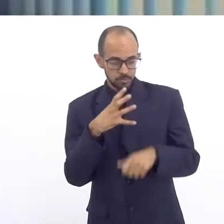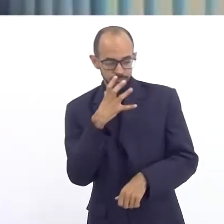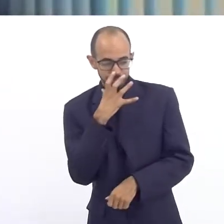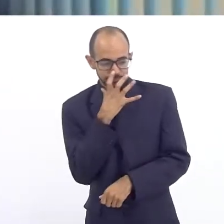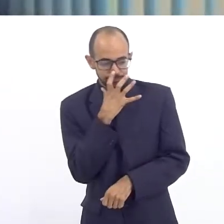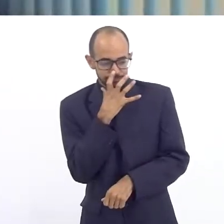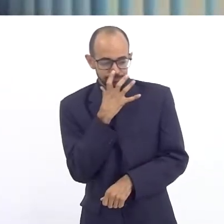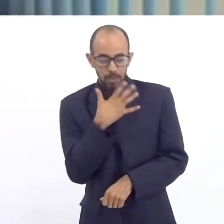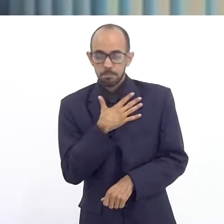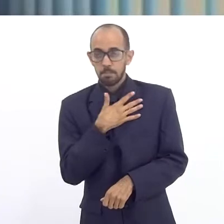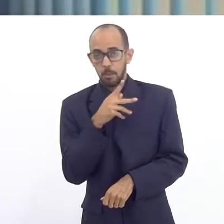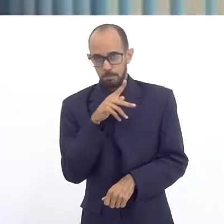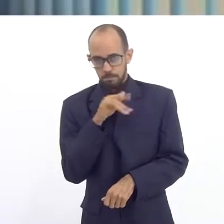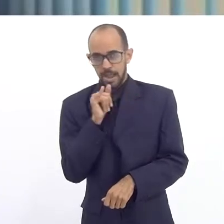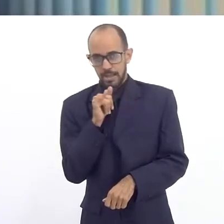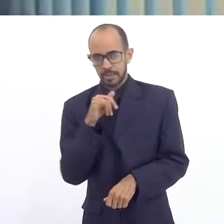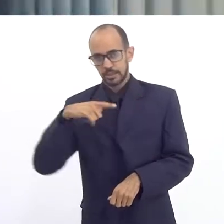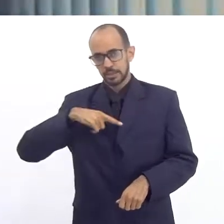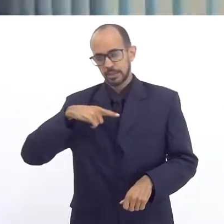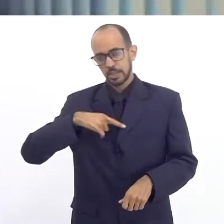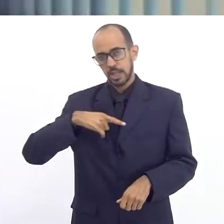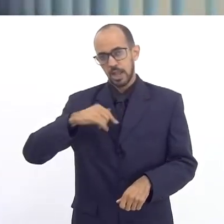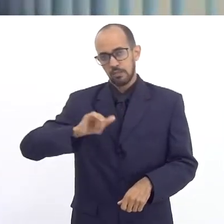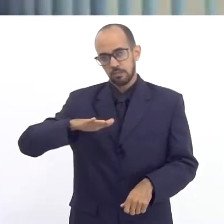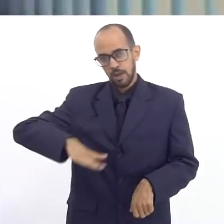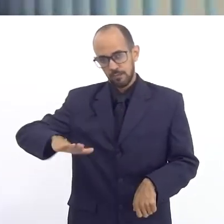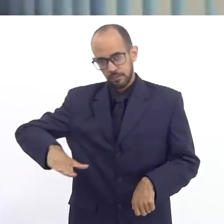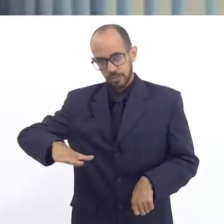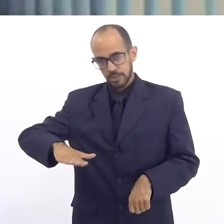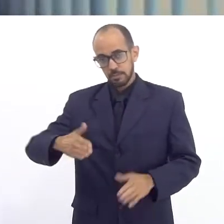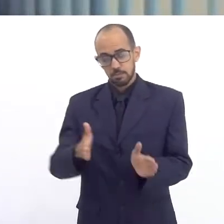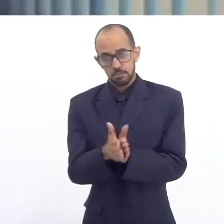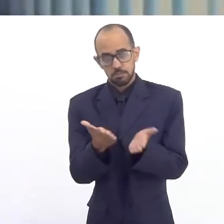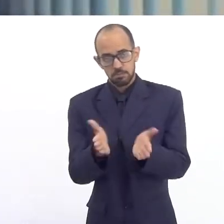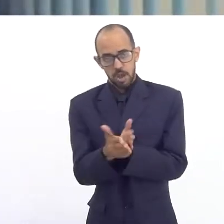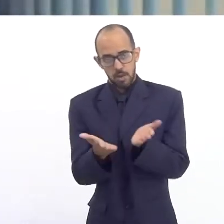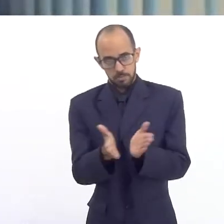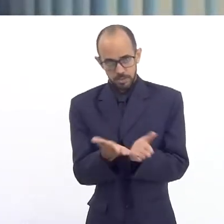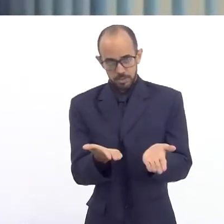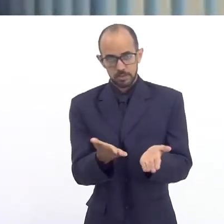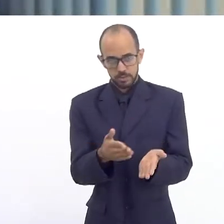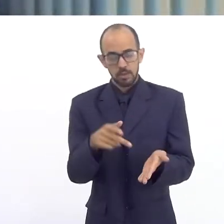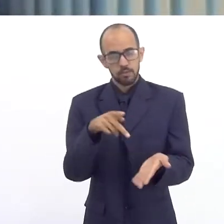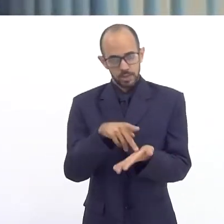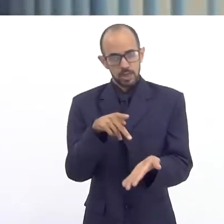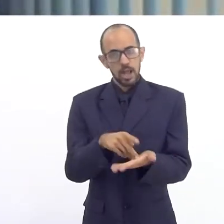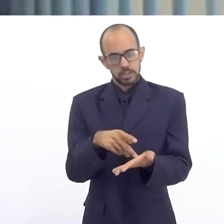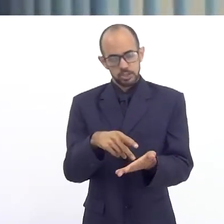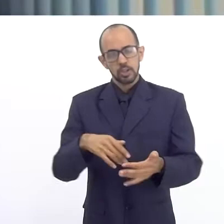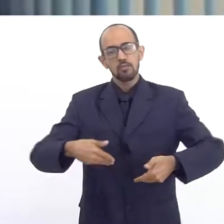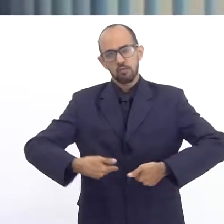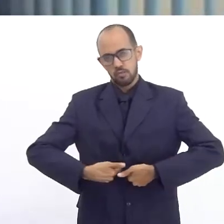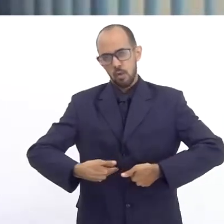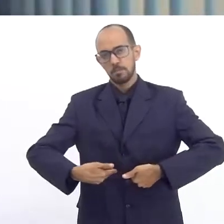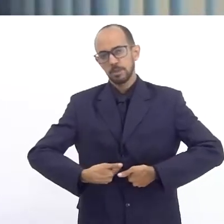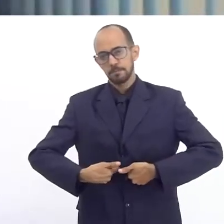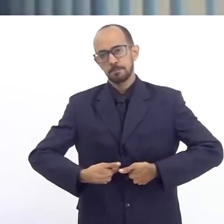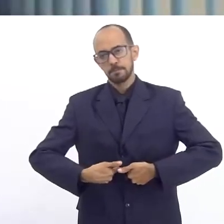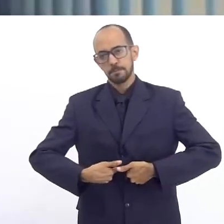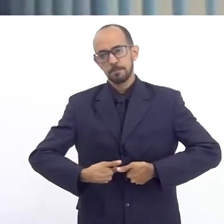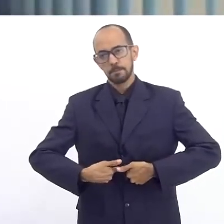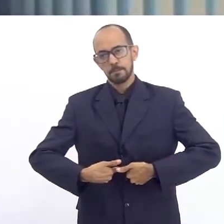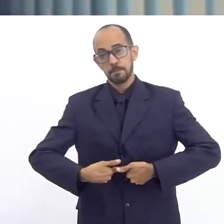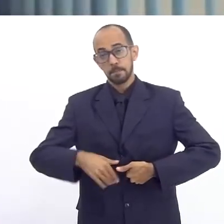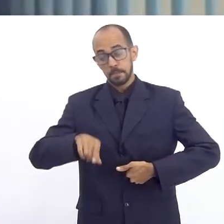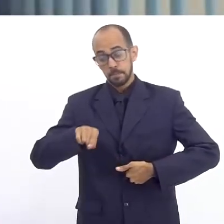maravilhou no meu pai. O meu pai teve uma infância muito pobre, ele realmente passou fome na